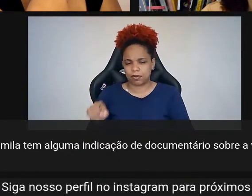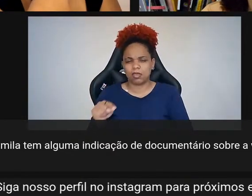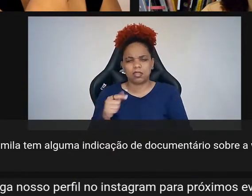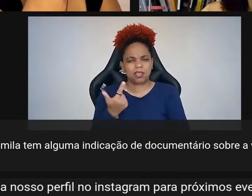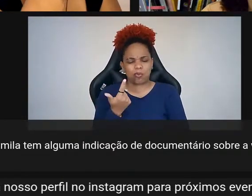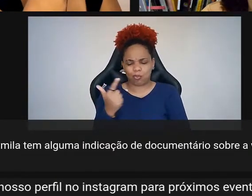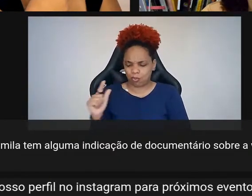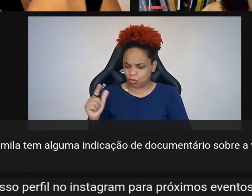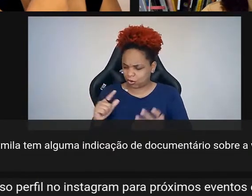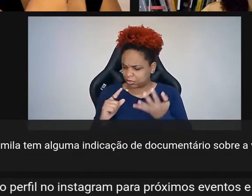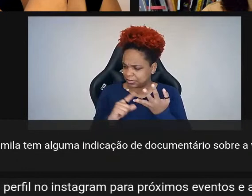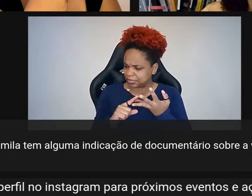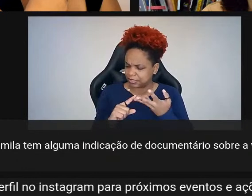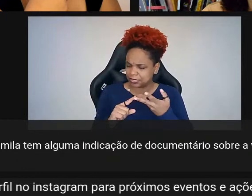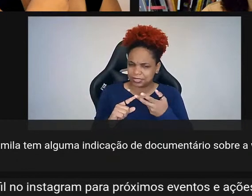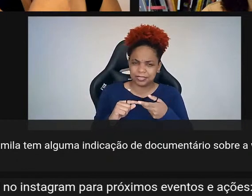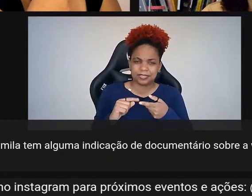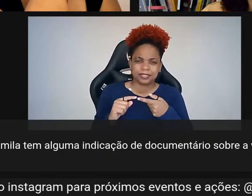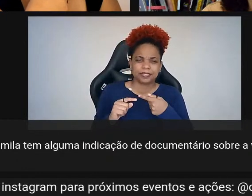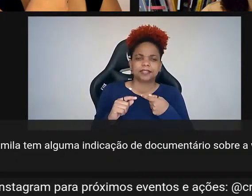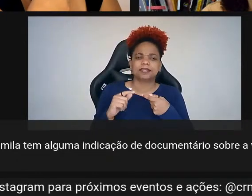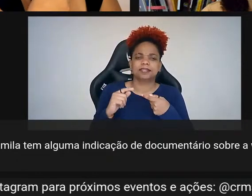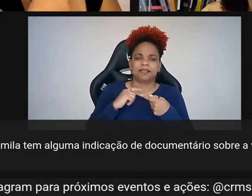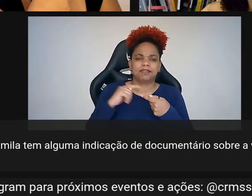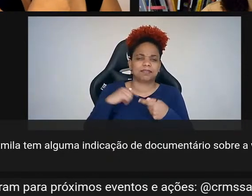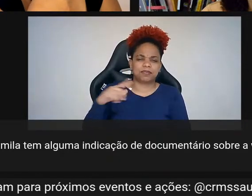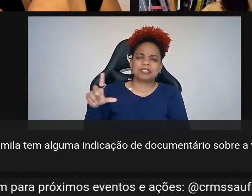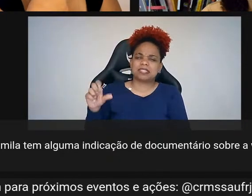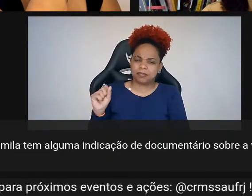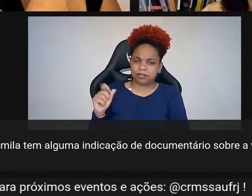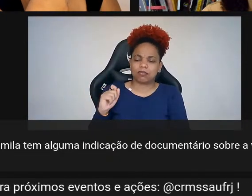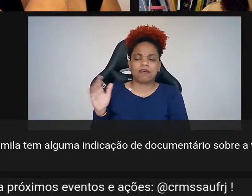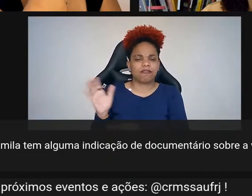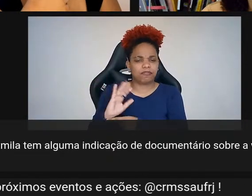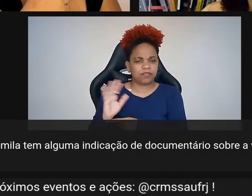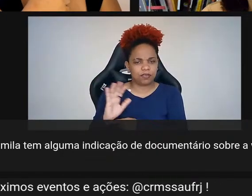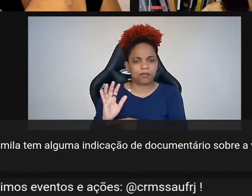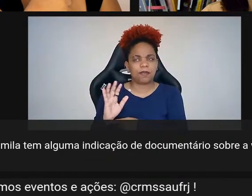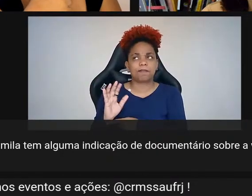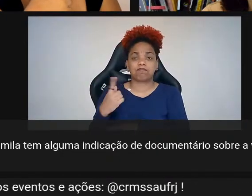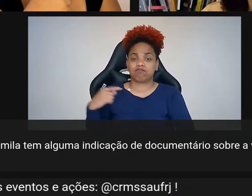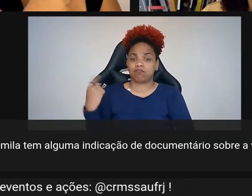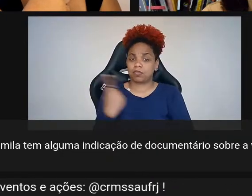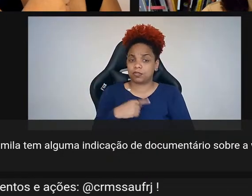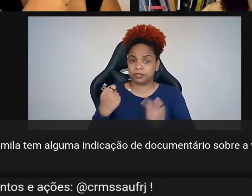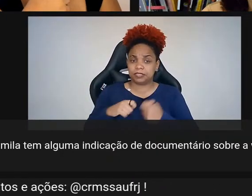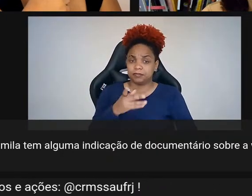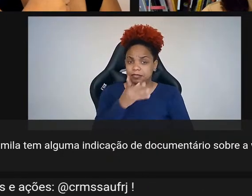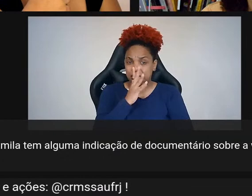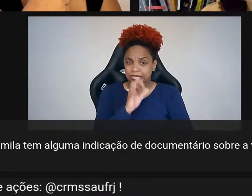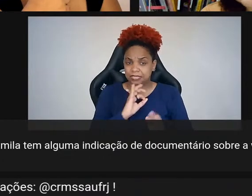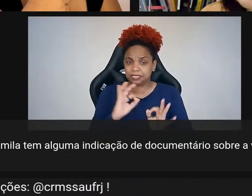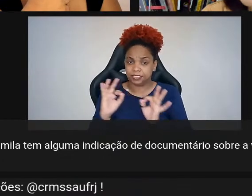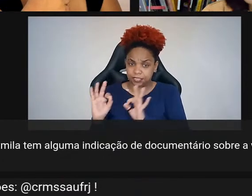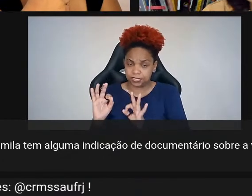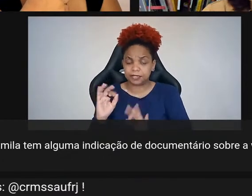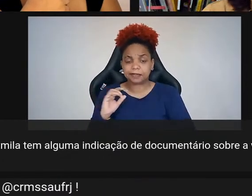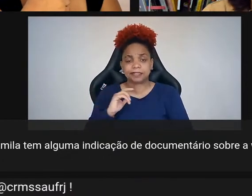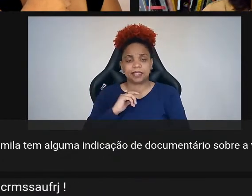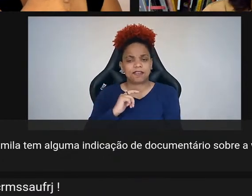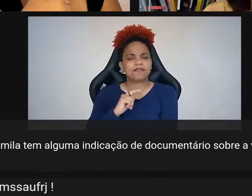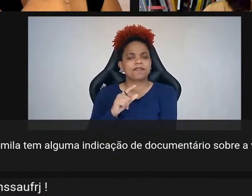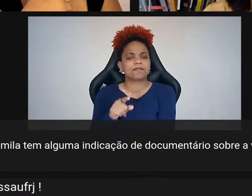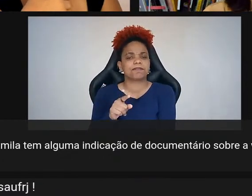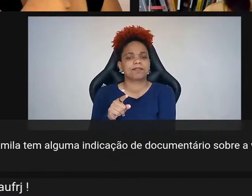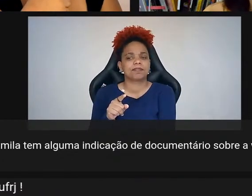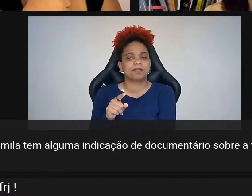mais, gente, muitas mais. Tem muita sapatona fazendo filme. A gente precisa assistir, a gente precisa estar tá ligado. Tem